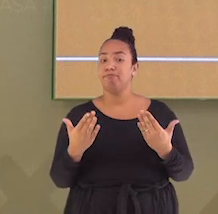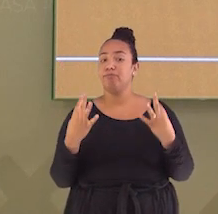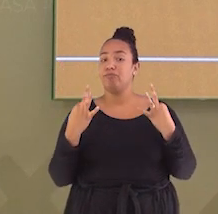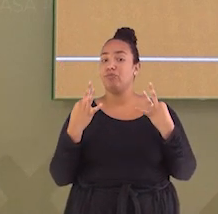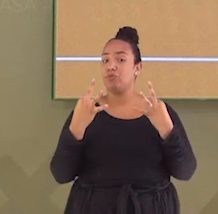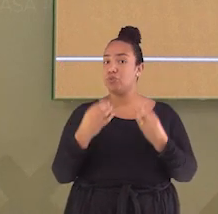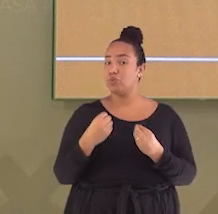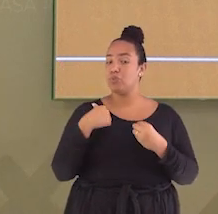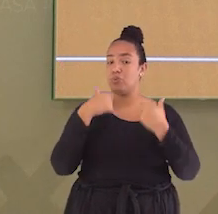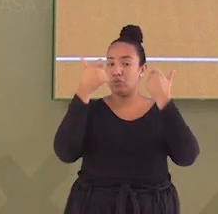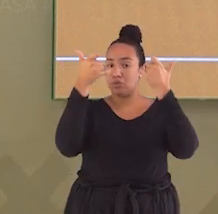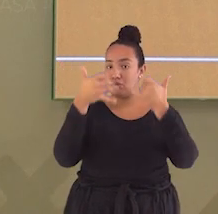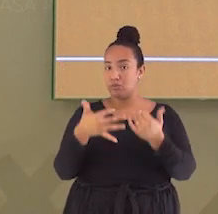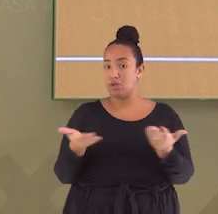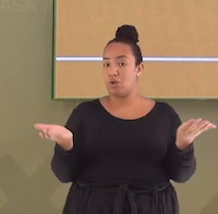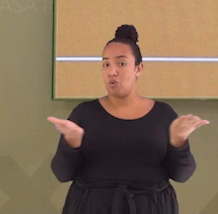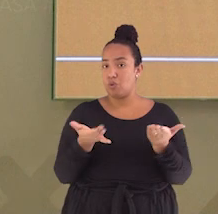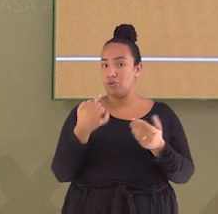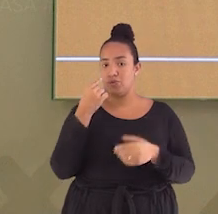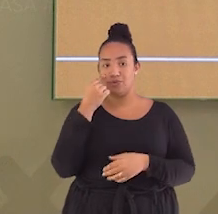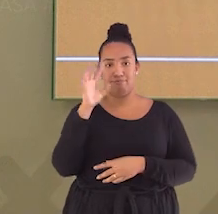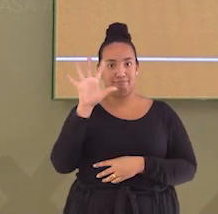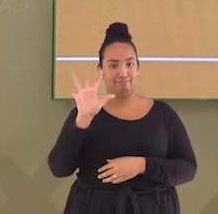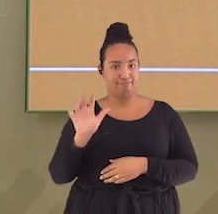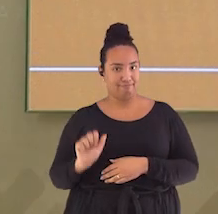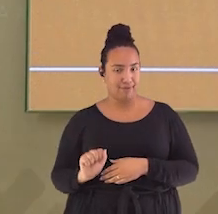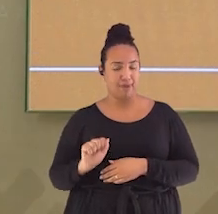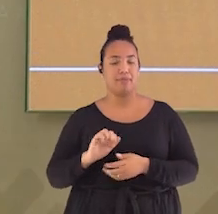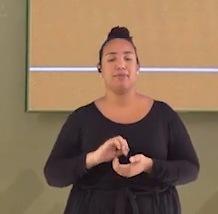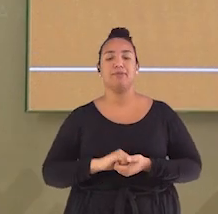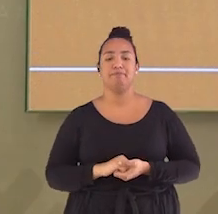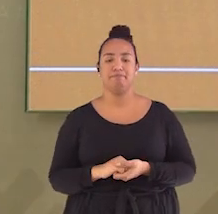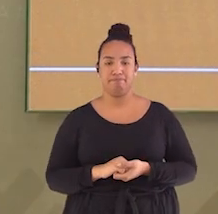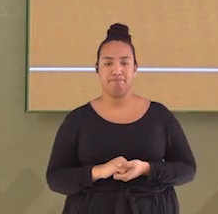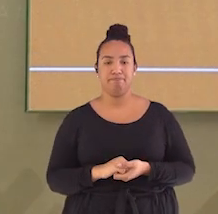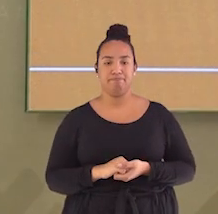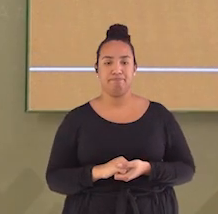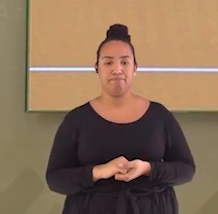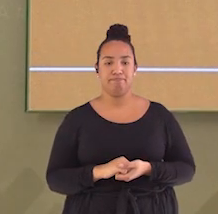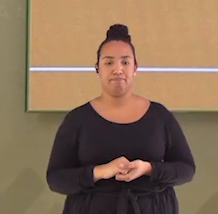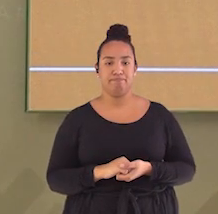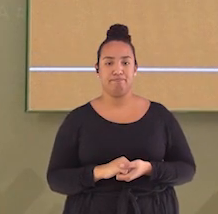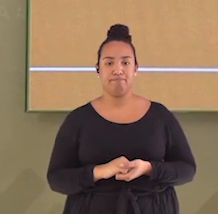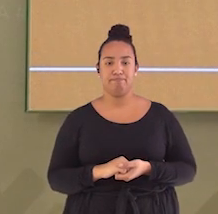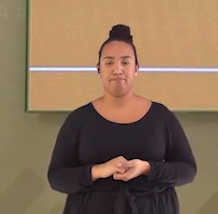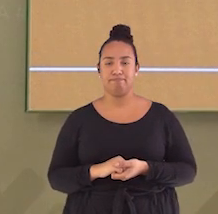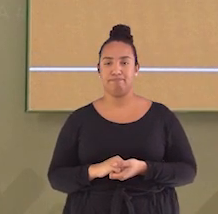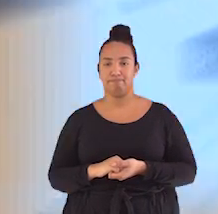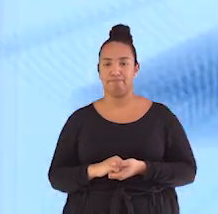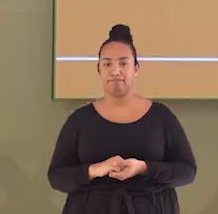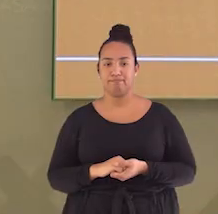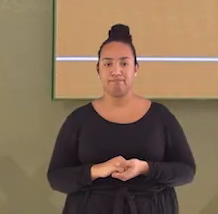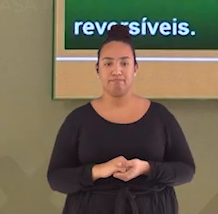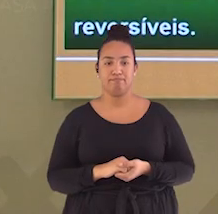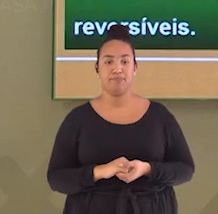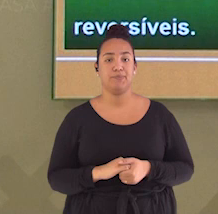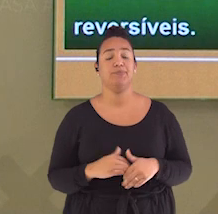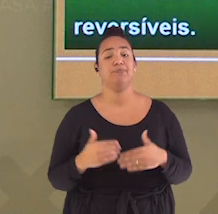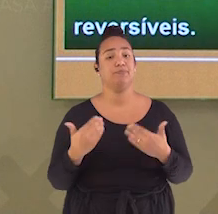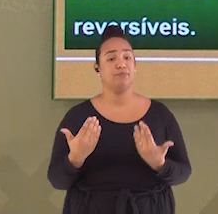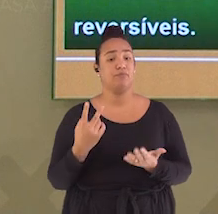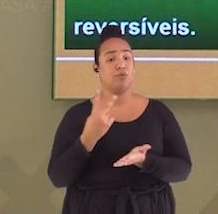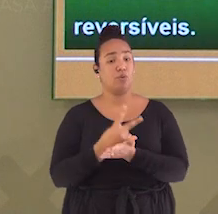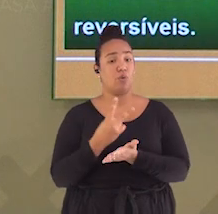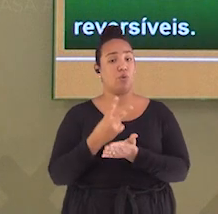de explicar aqui para vocês, volta aqui no mapa. Será que vocês fixaram? Eu espero que sim. E